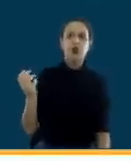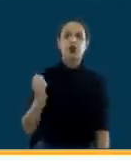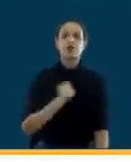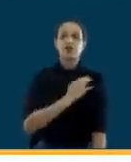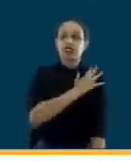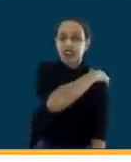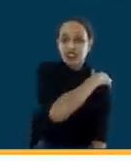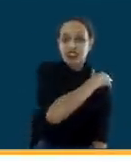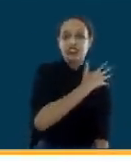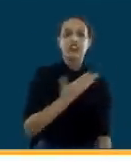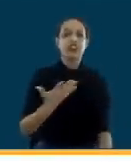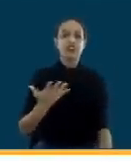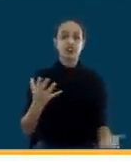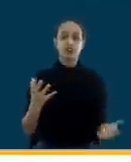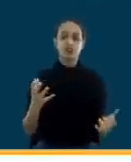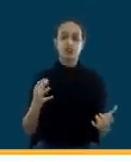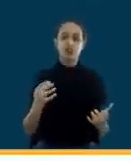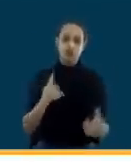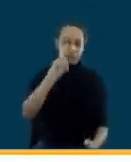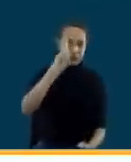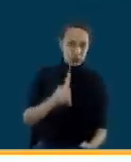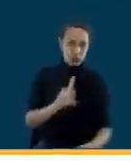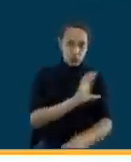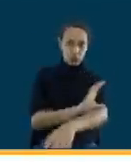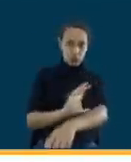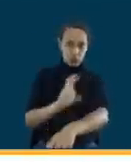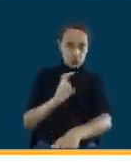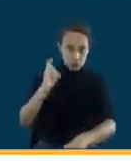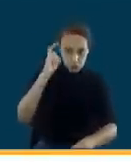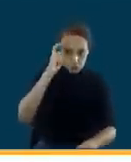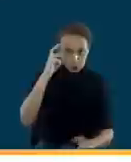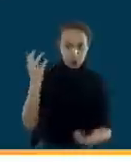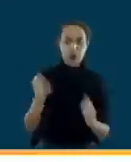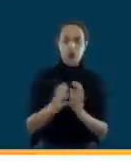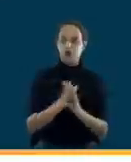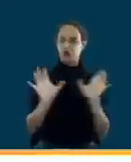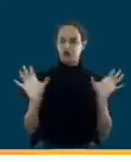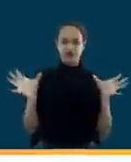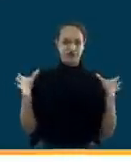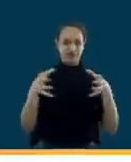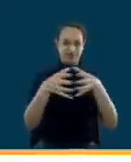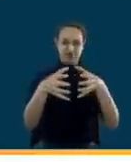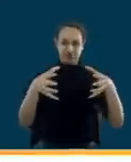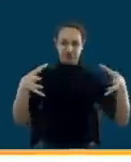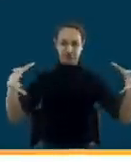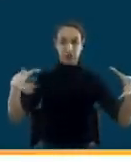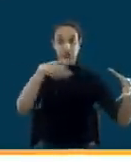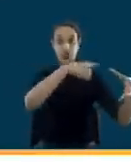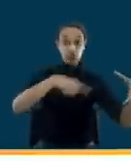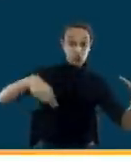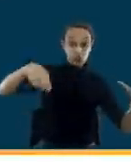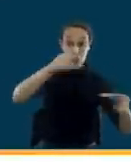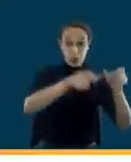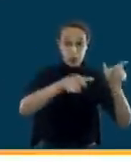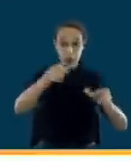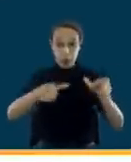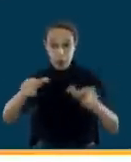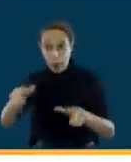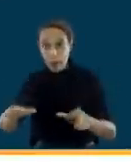América Latina, uma grande mesa de diálogos, e todos eles, embora nós estejamos